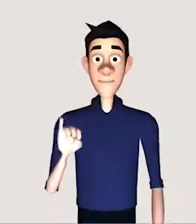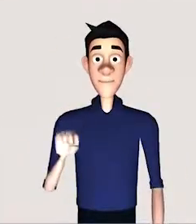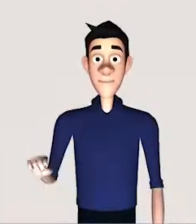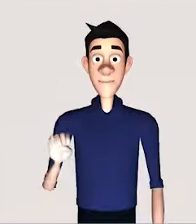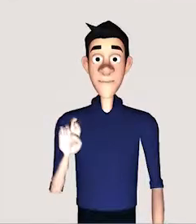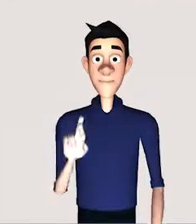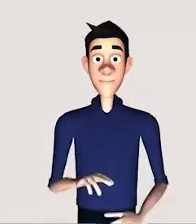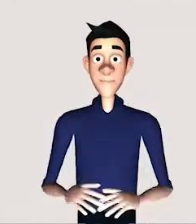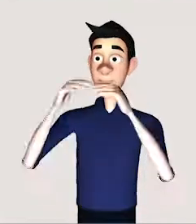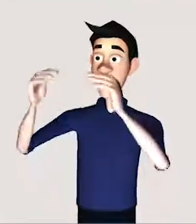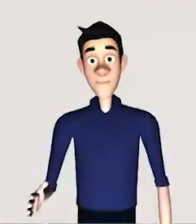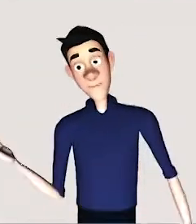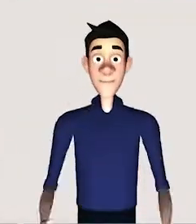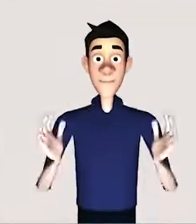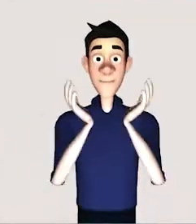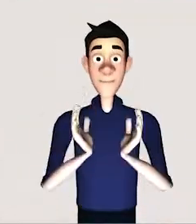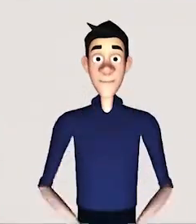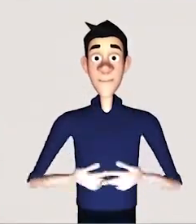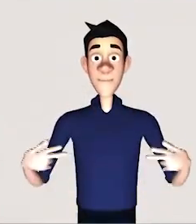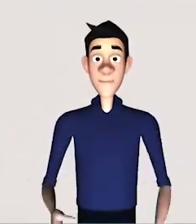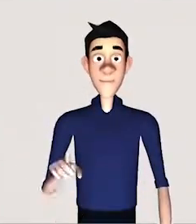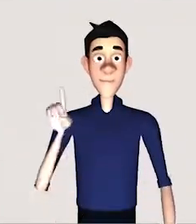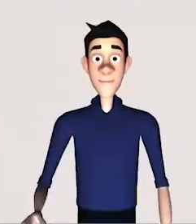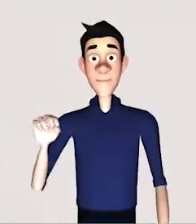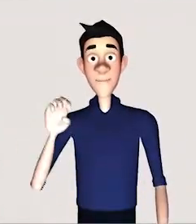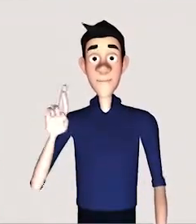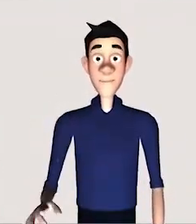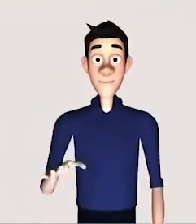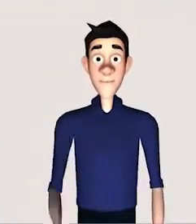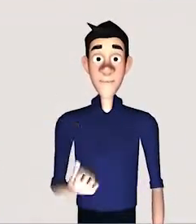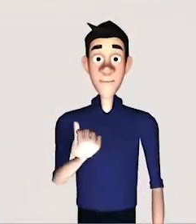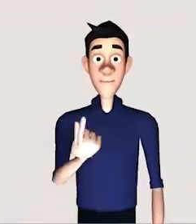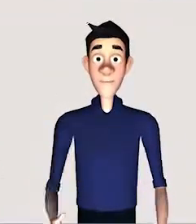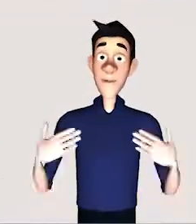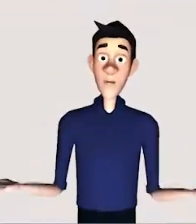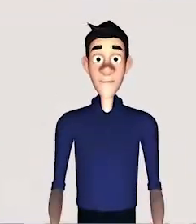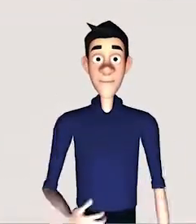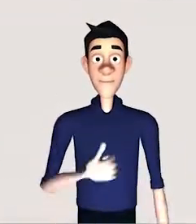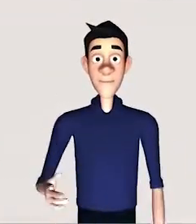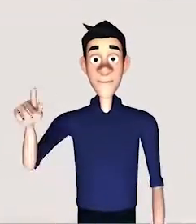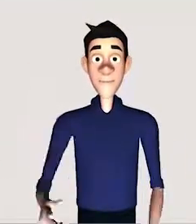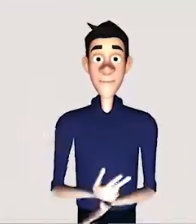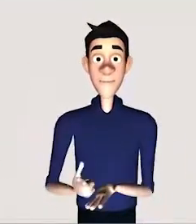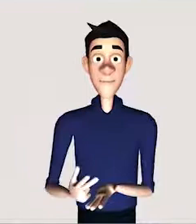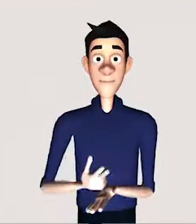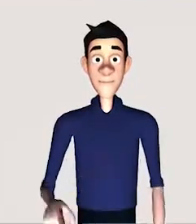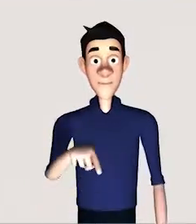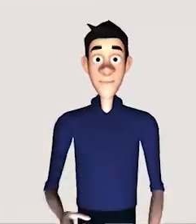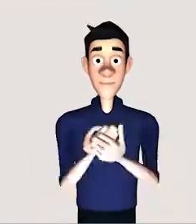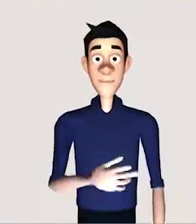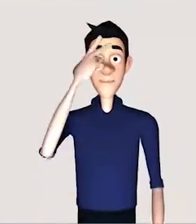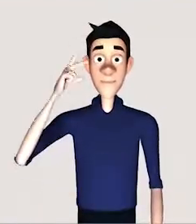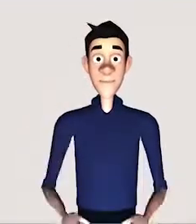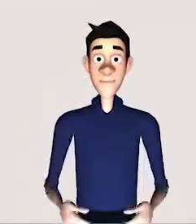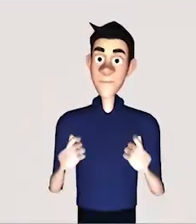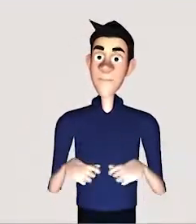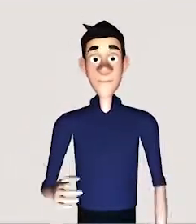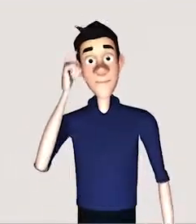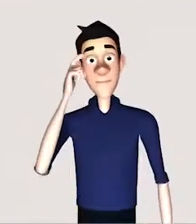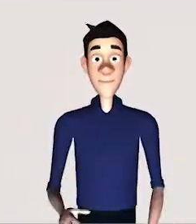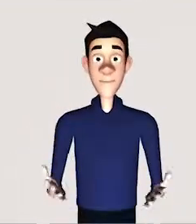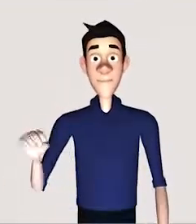esse estudo. Então, o que é que geralmente envolve um visitante de baixa escolaridade não ir ao